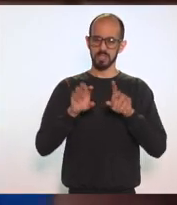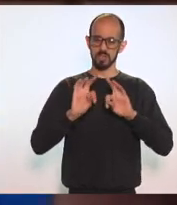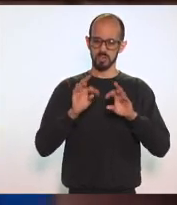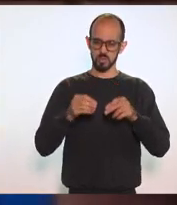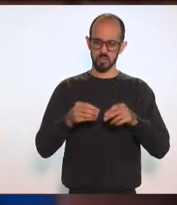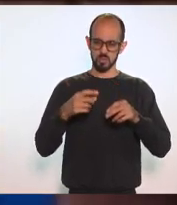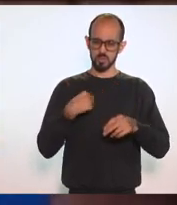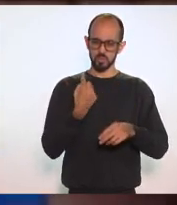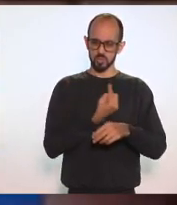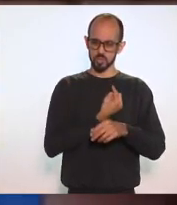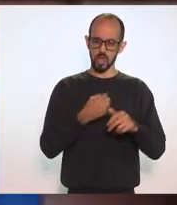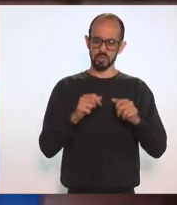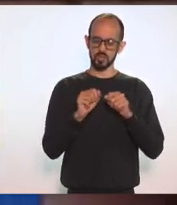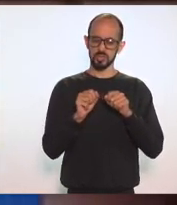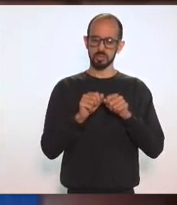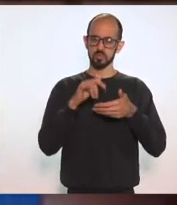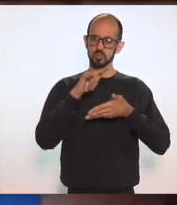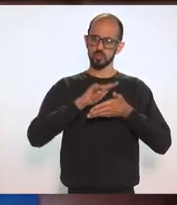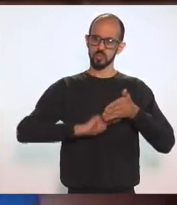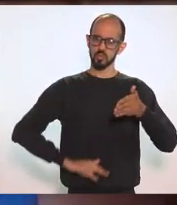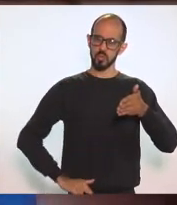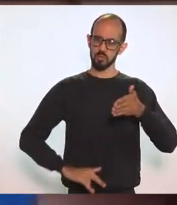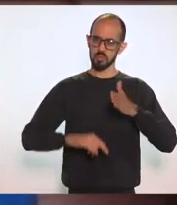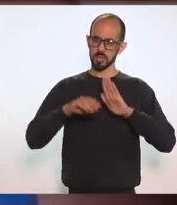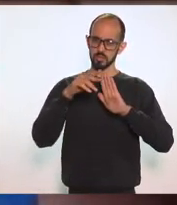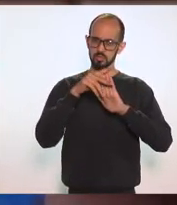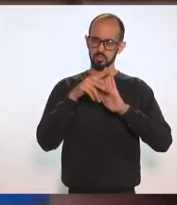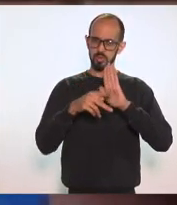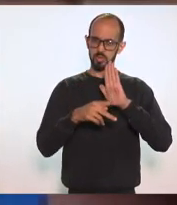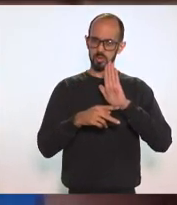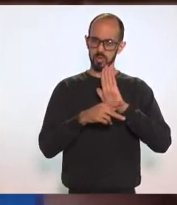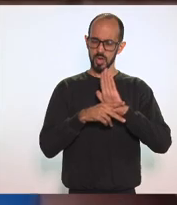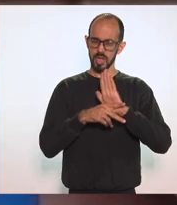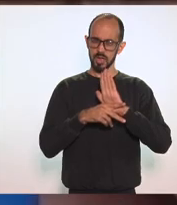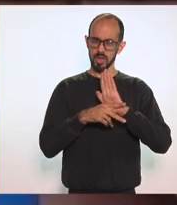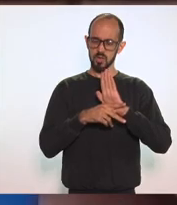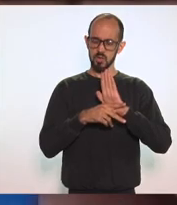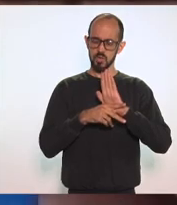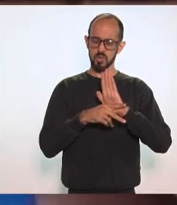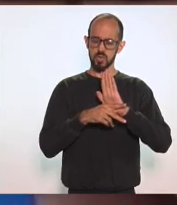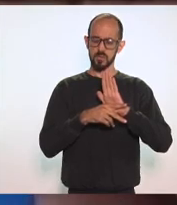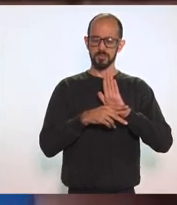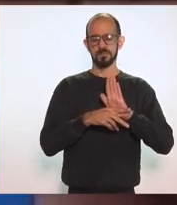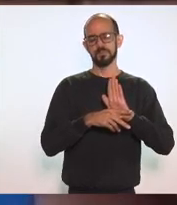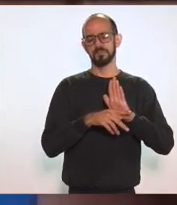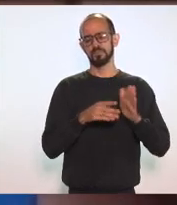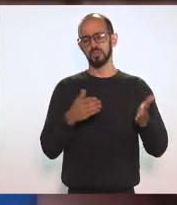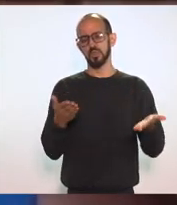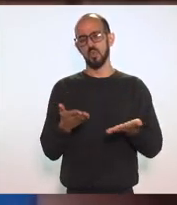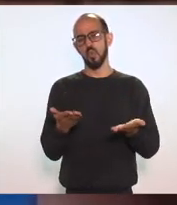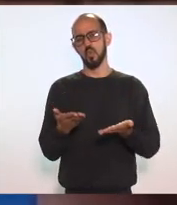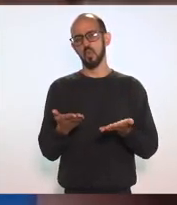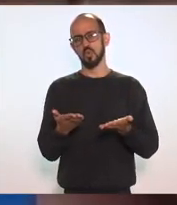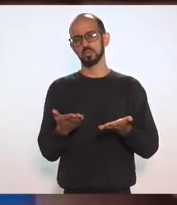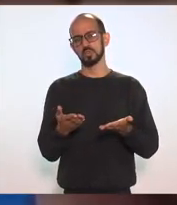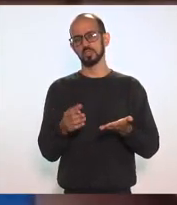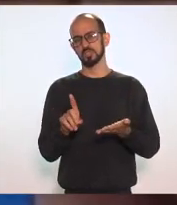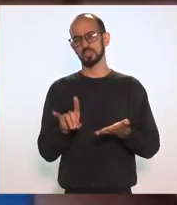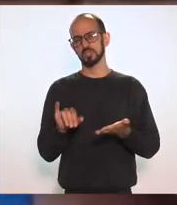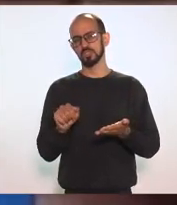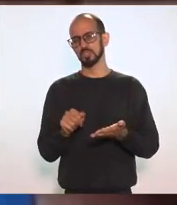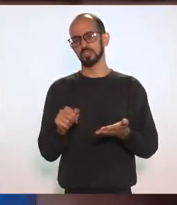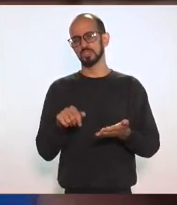nós protocolamos pela nossa mandata e hoje esse dia para nós